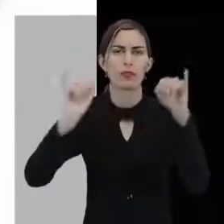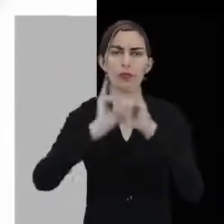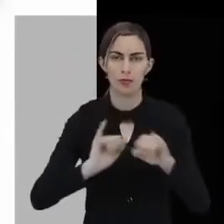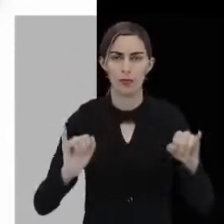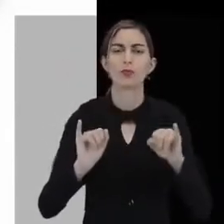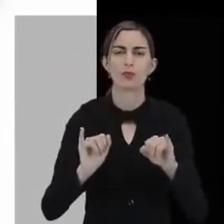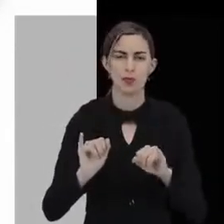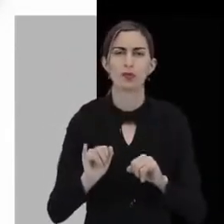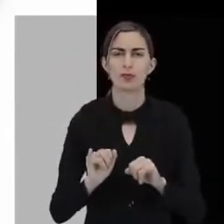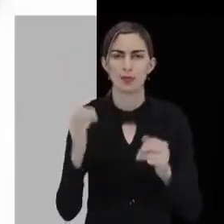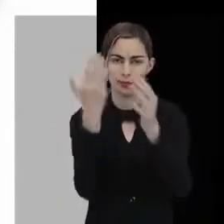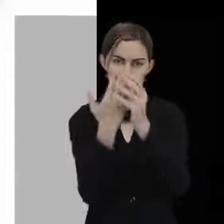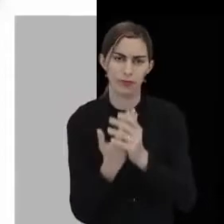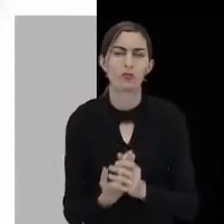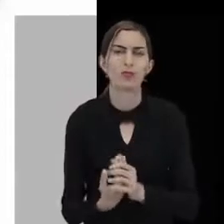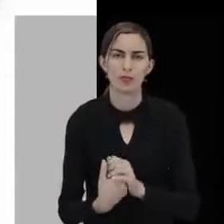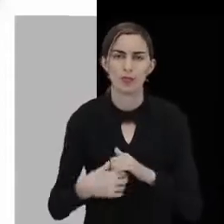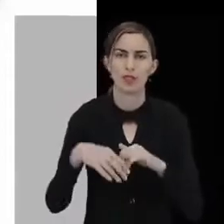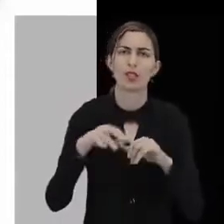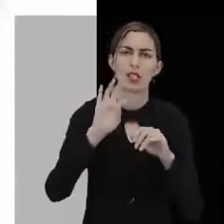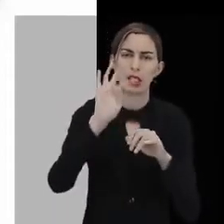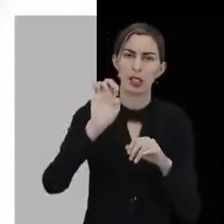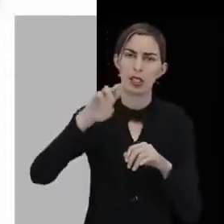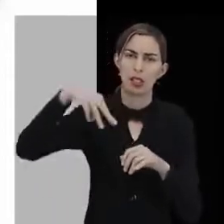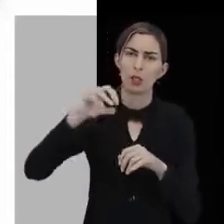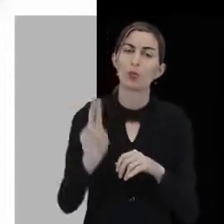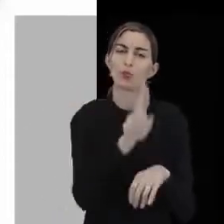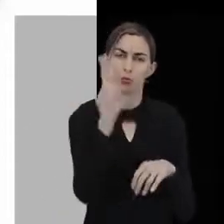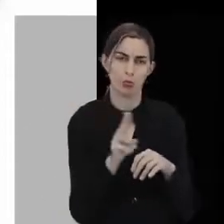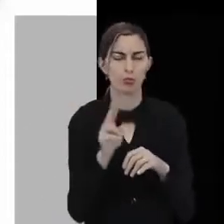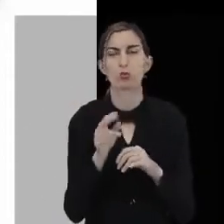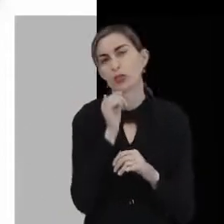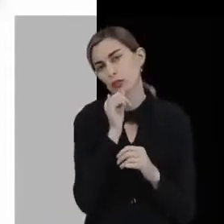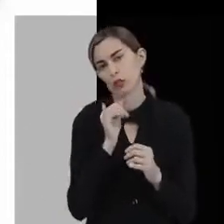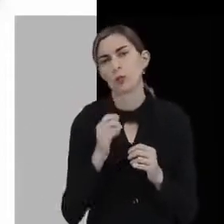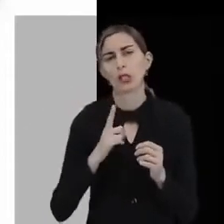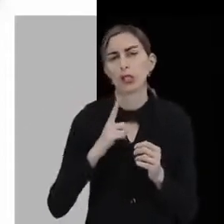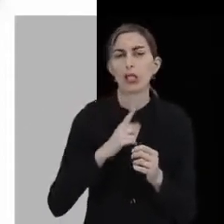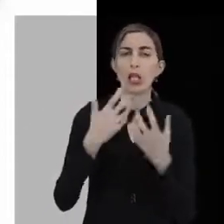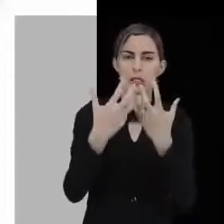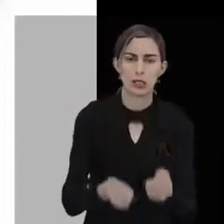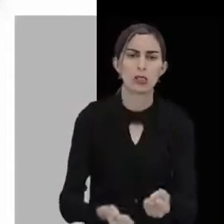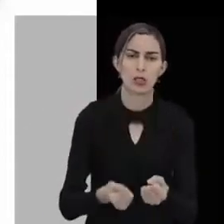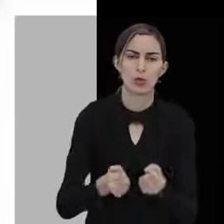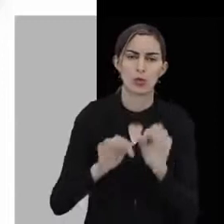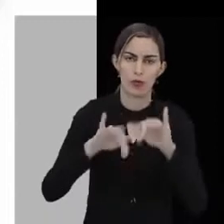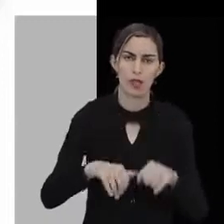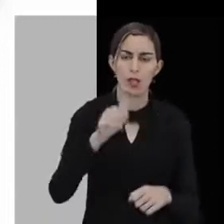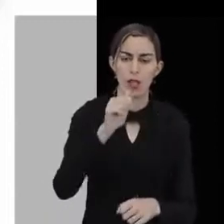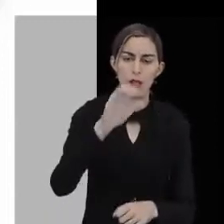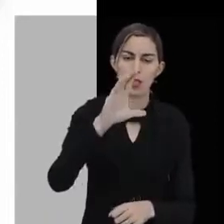do aceito dos termos de uso da sua aplicação. Então, imagine que sua aplicação tem um aceito, certo? Você já deve ter visto em